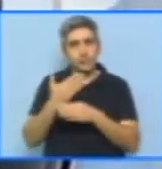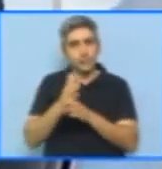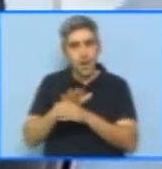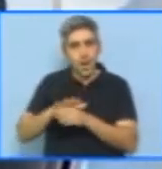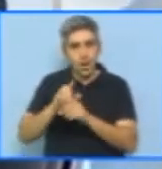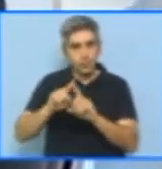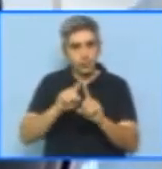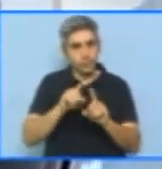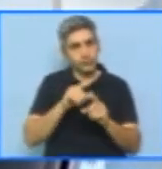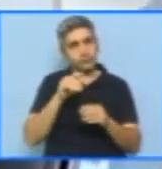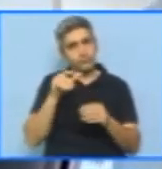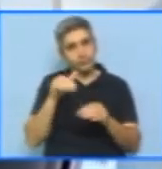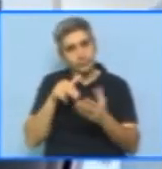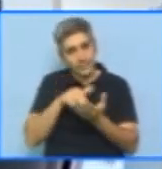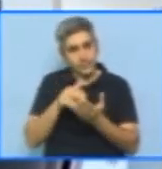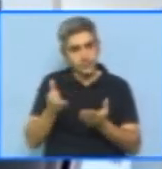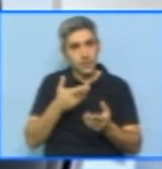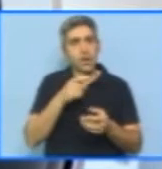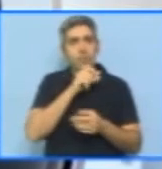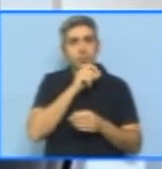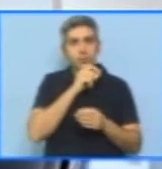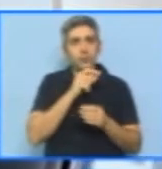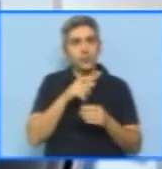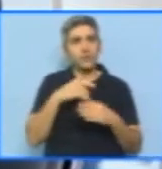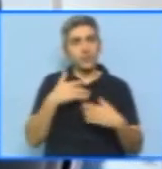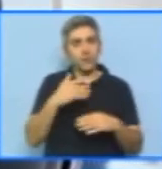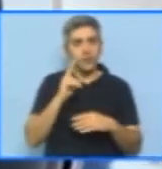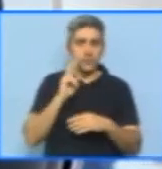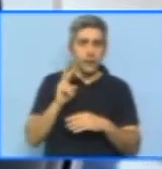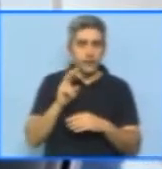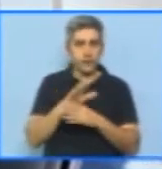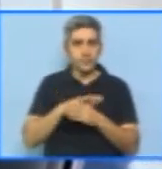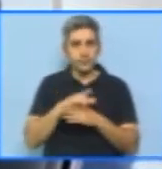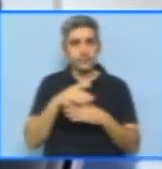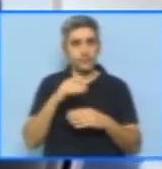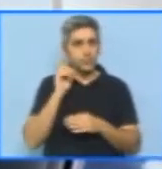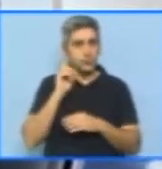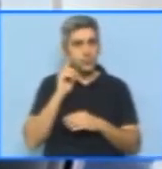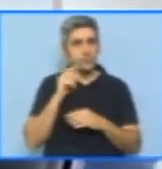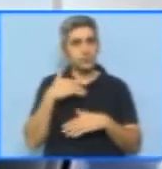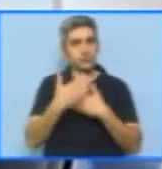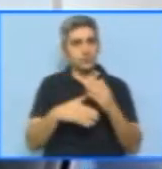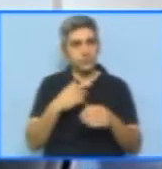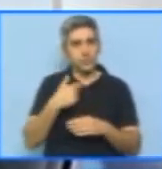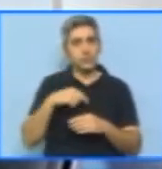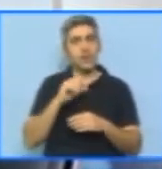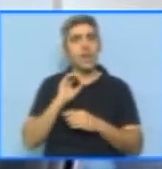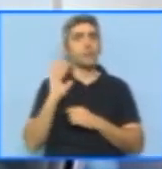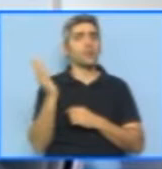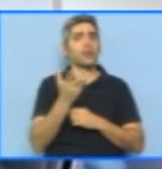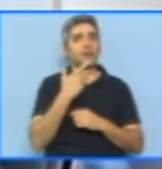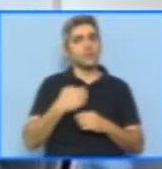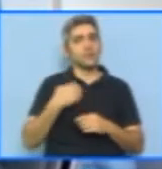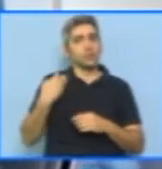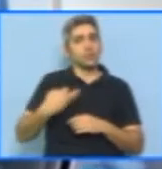sempre que são, sobretudo, oportunidades que estão em causa, que é preciso olhar para este setor como um setor nevrálgico do nosso agir, é o nosso ambiente de